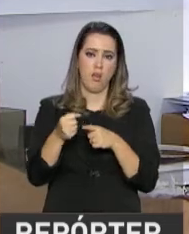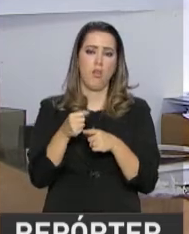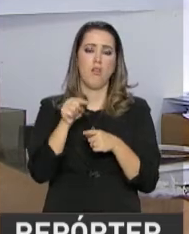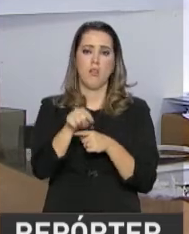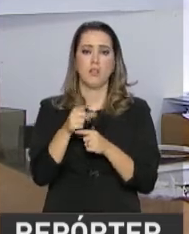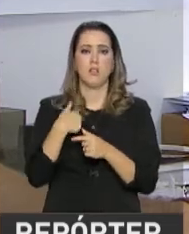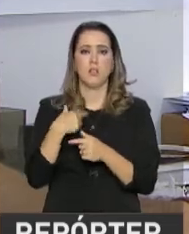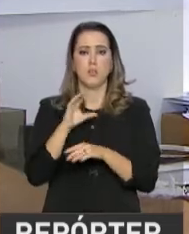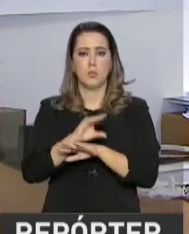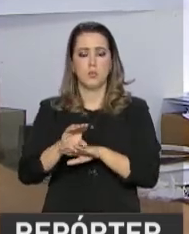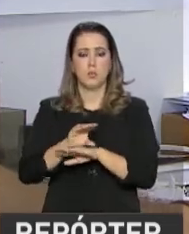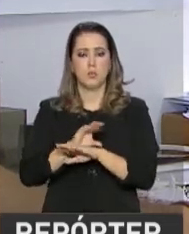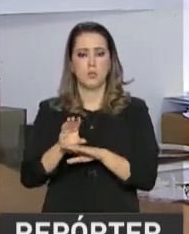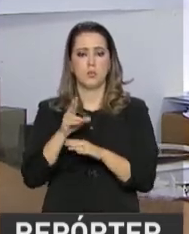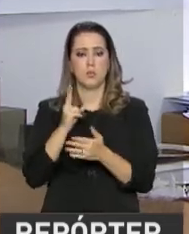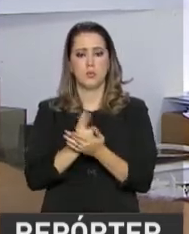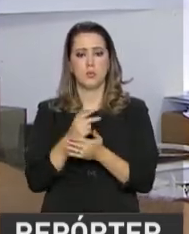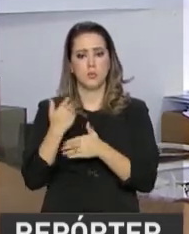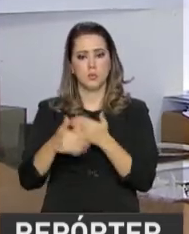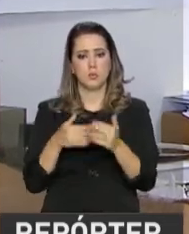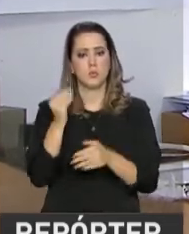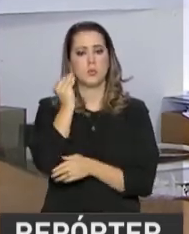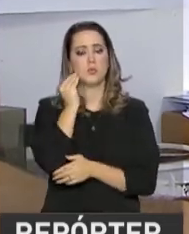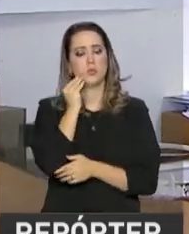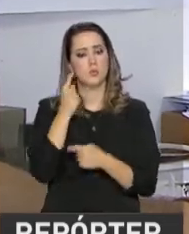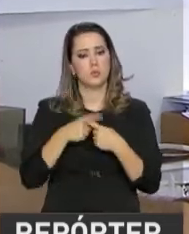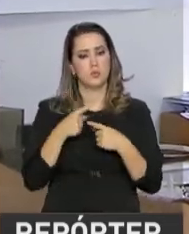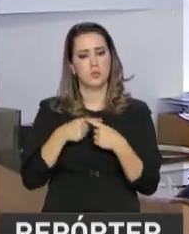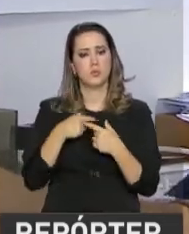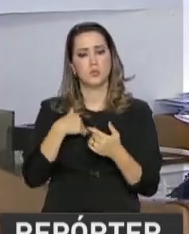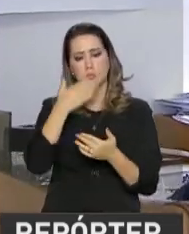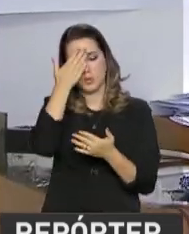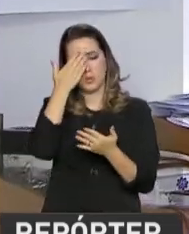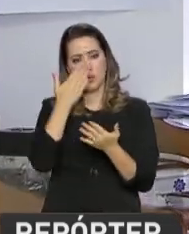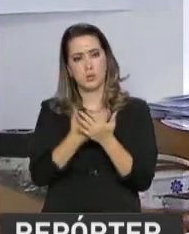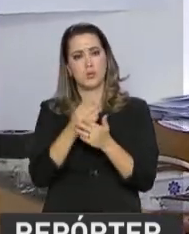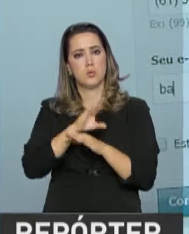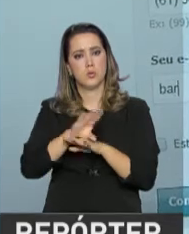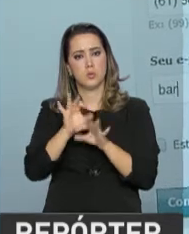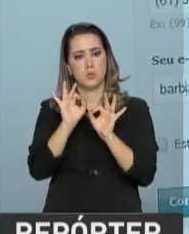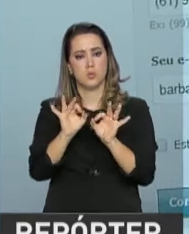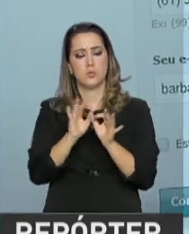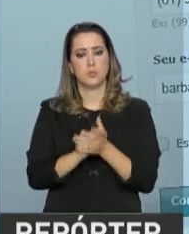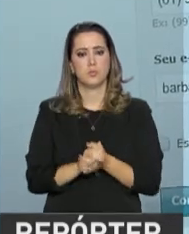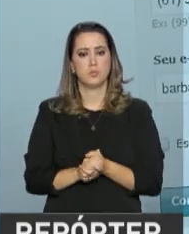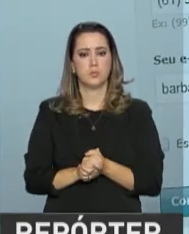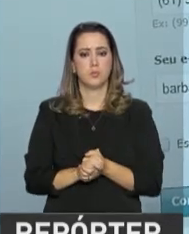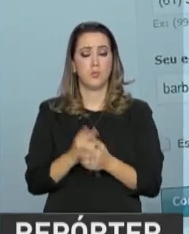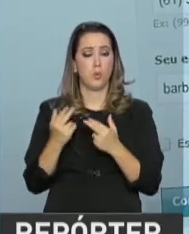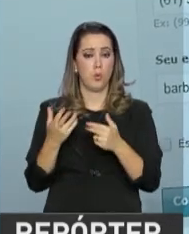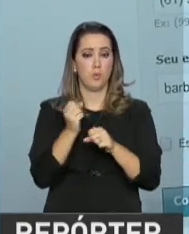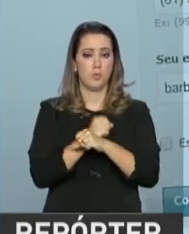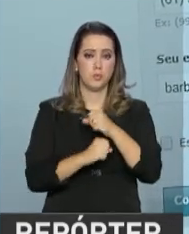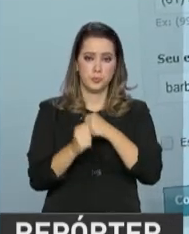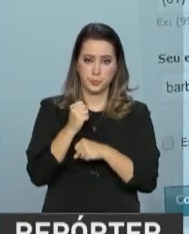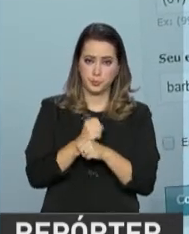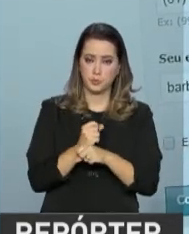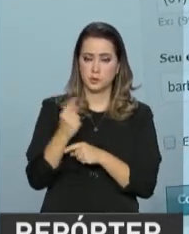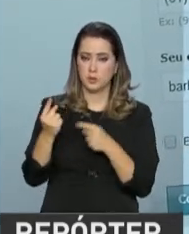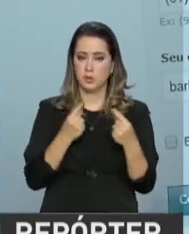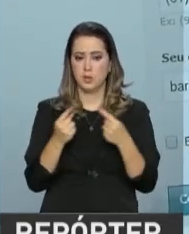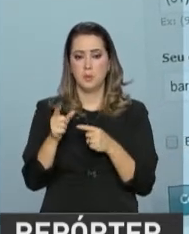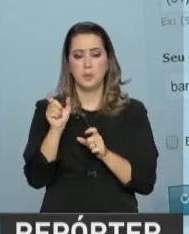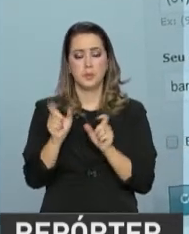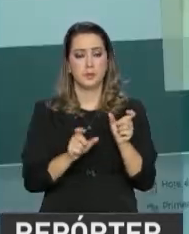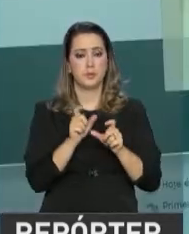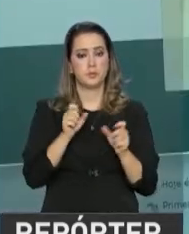pretendo cursar é vou continuar tentando porque eu tenho certeza que é isso que eu quero como nos anos anteriores cada candidato